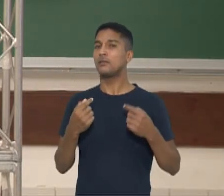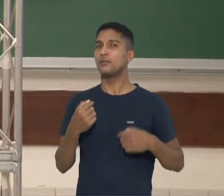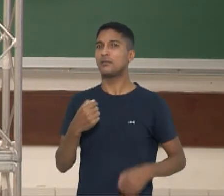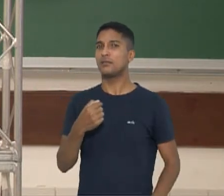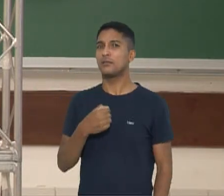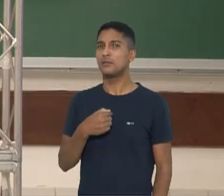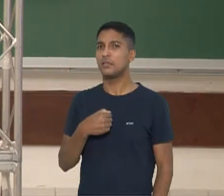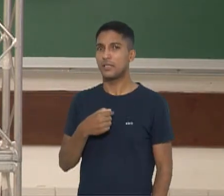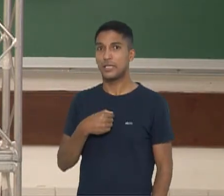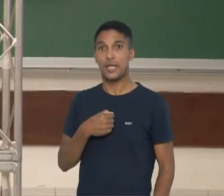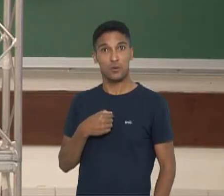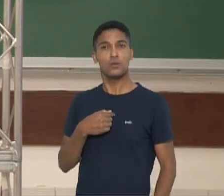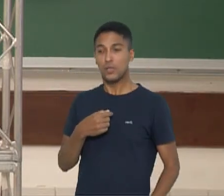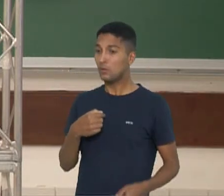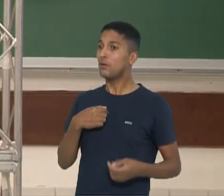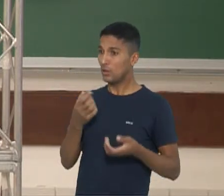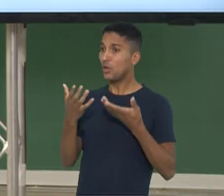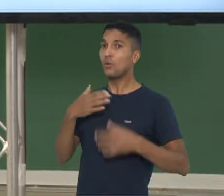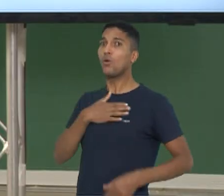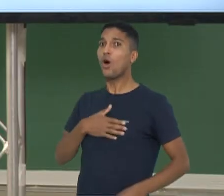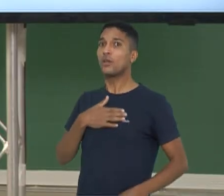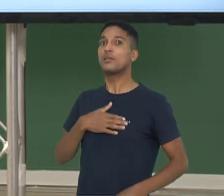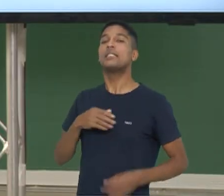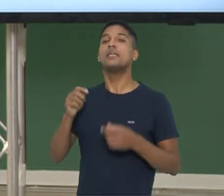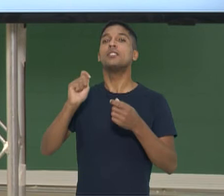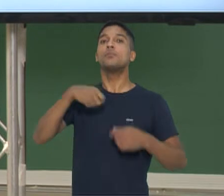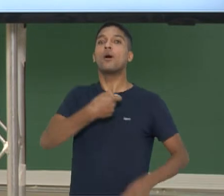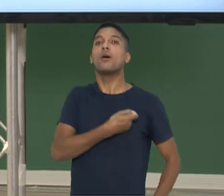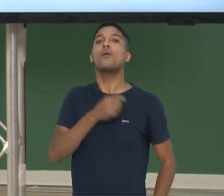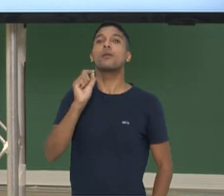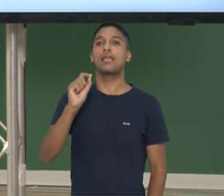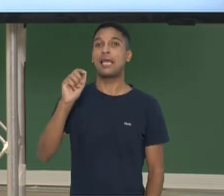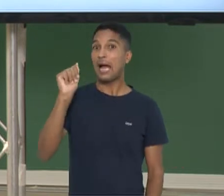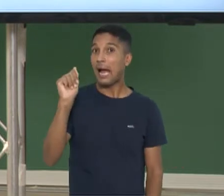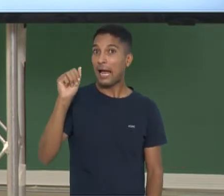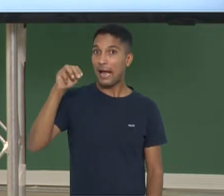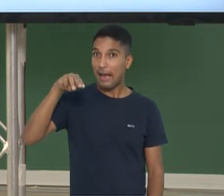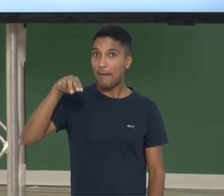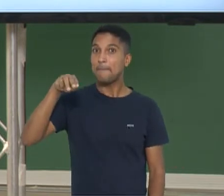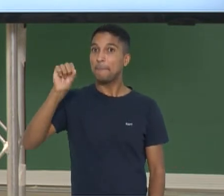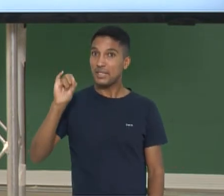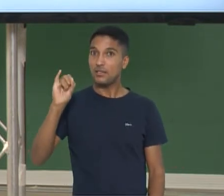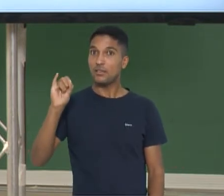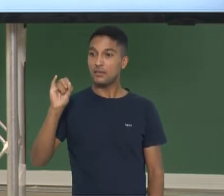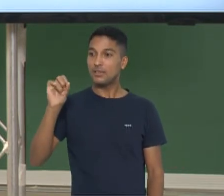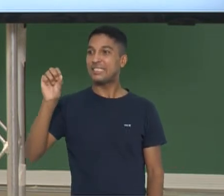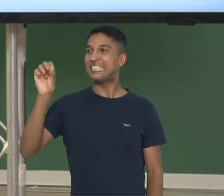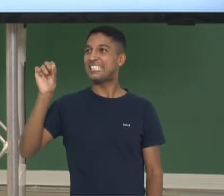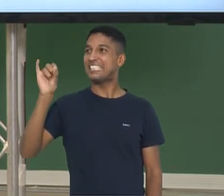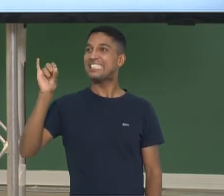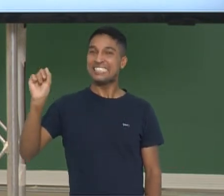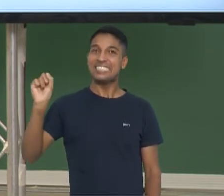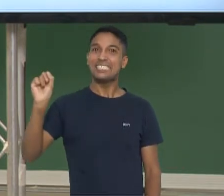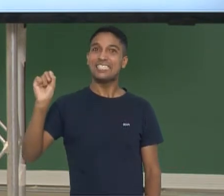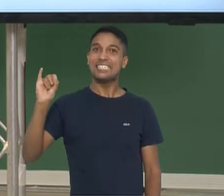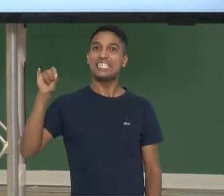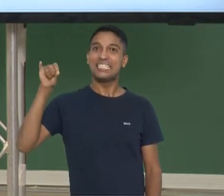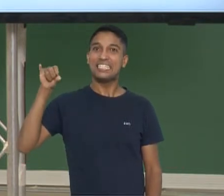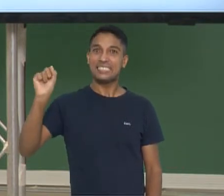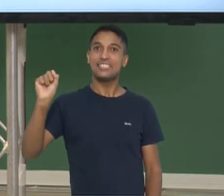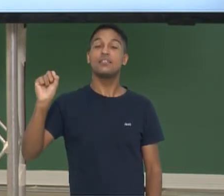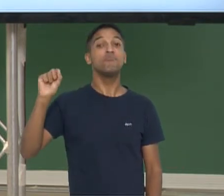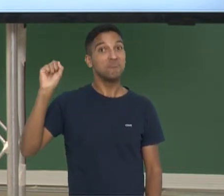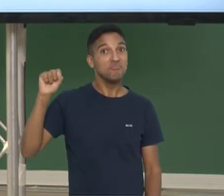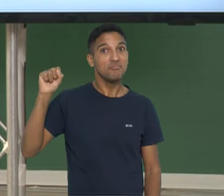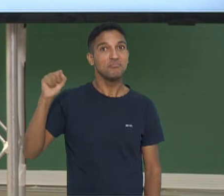mí sí. Compreendido isso? Então, vocês passamos. Olha só, eu quero dizer a mí